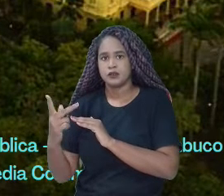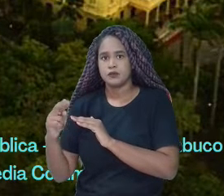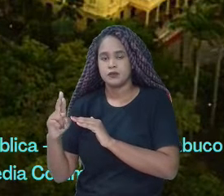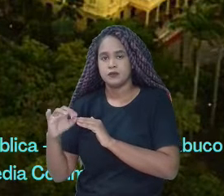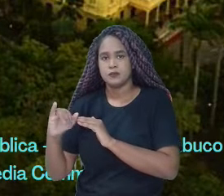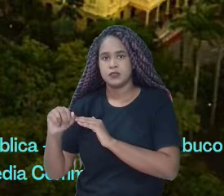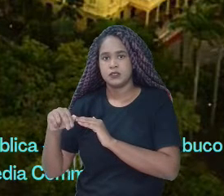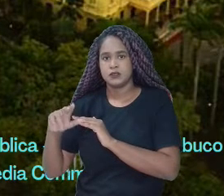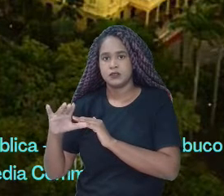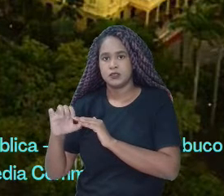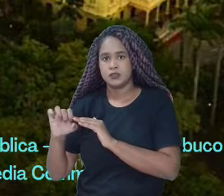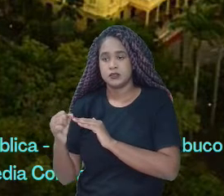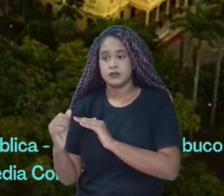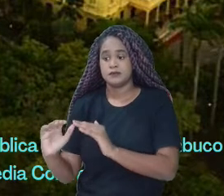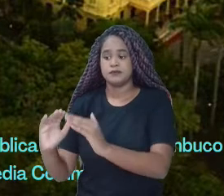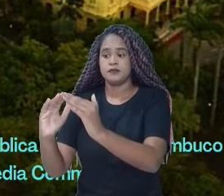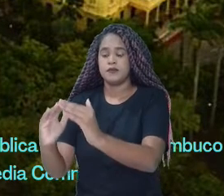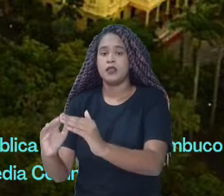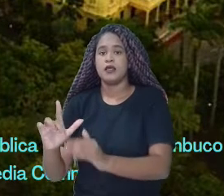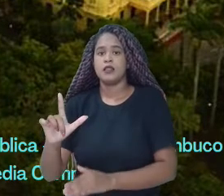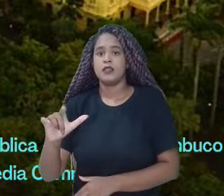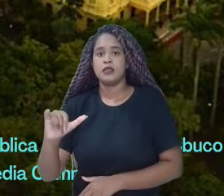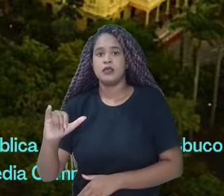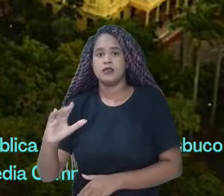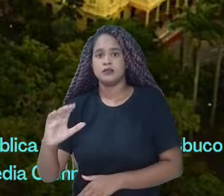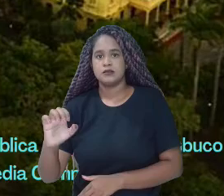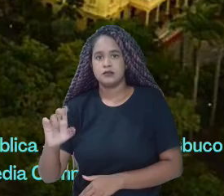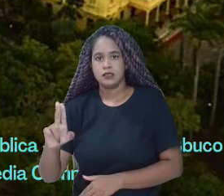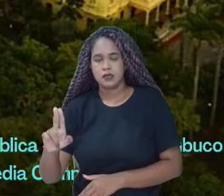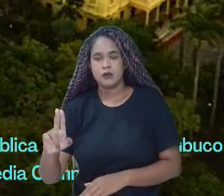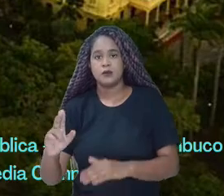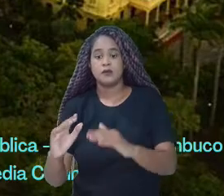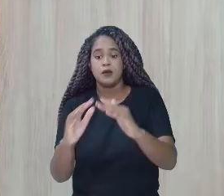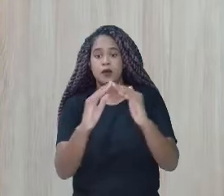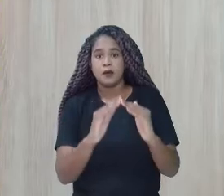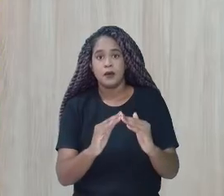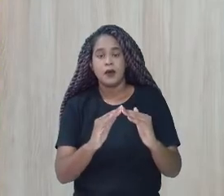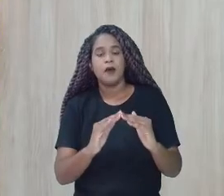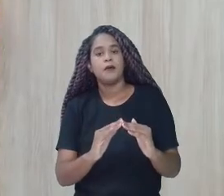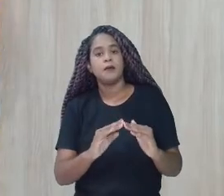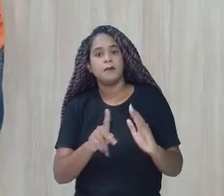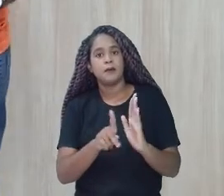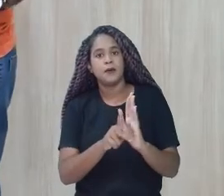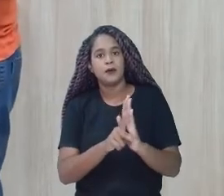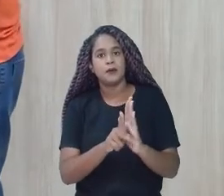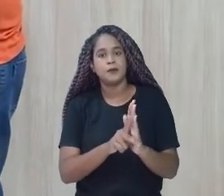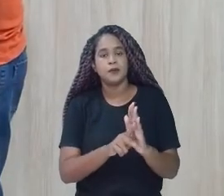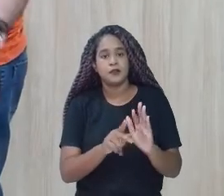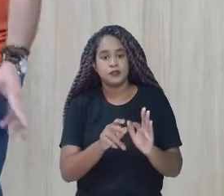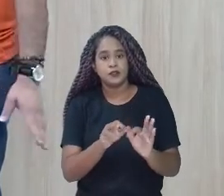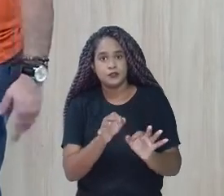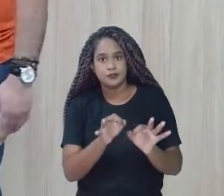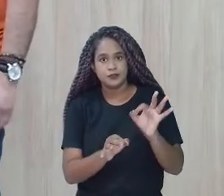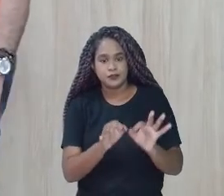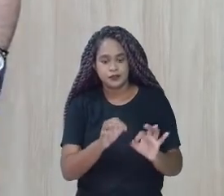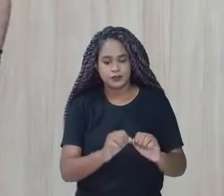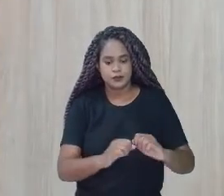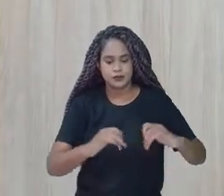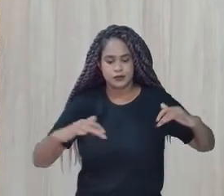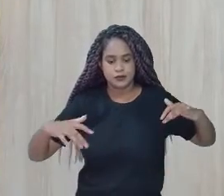Ofícios e o prédio do Tribunal de Justiça, né, do Estado de Pernambuco. Então, a gente observa,